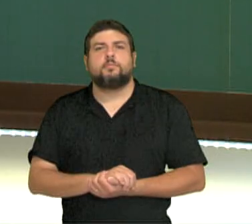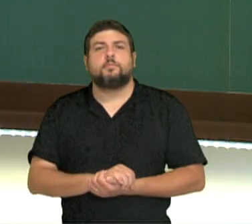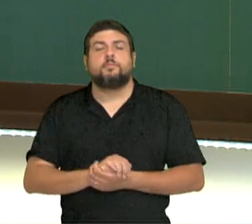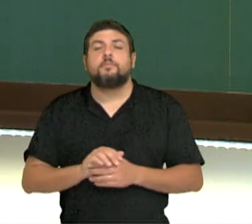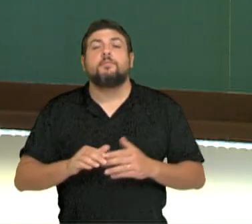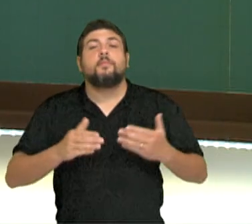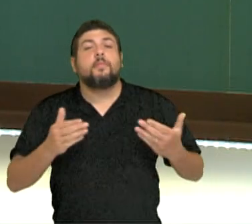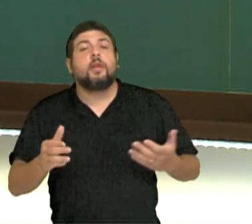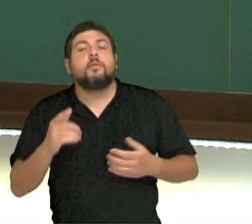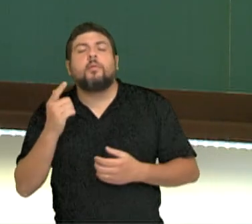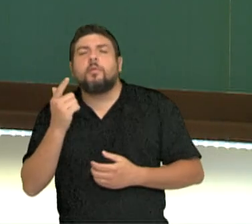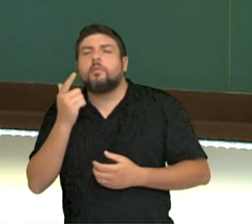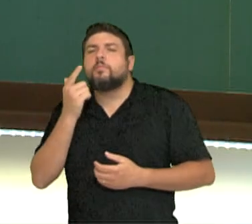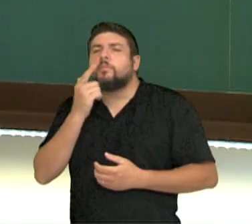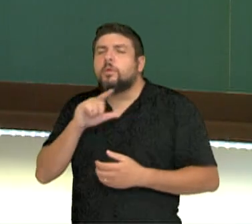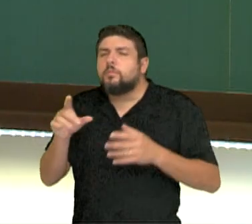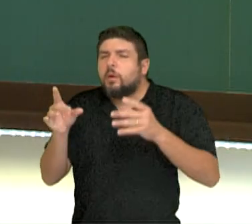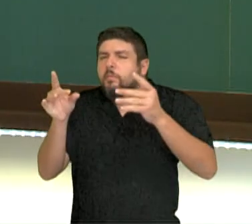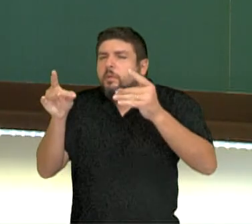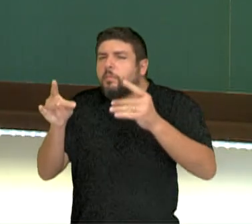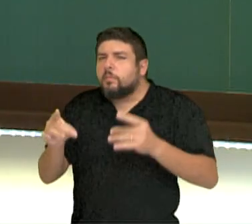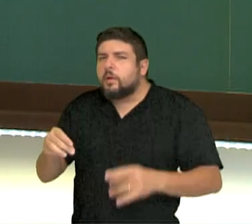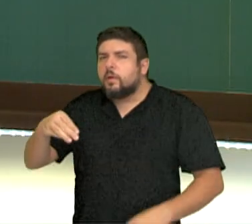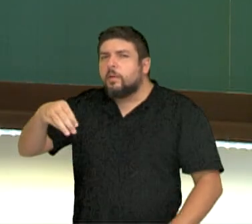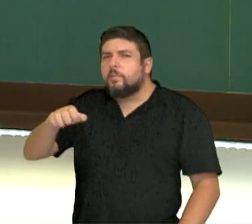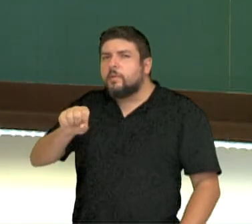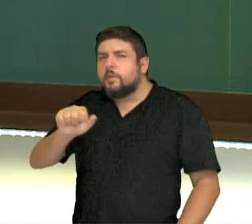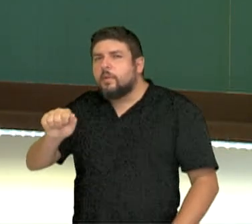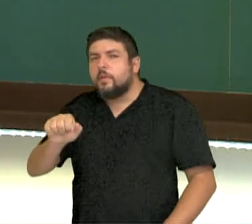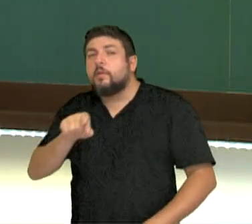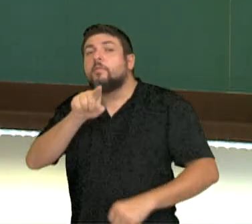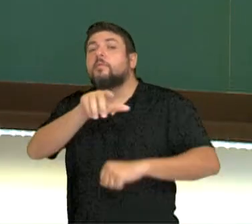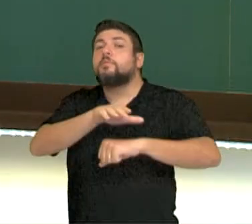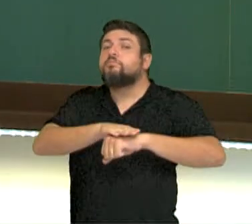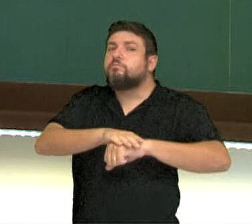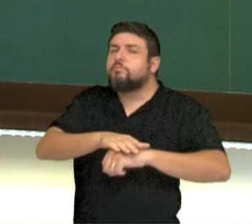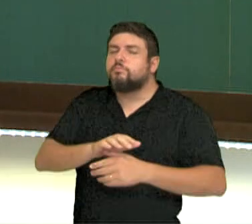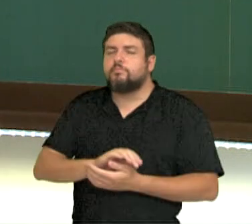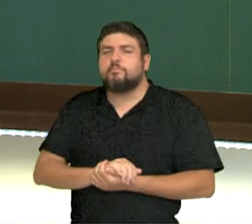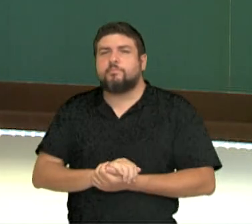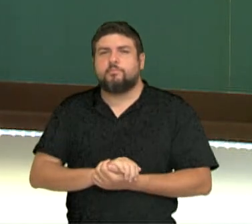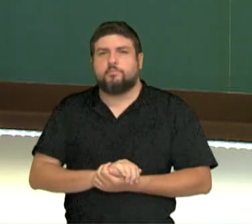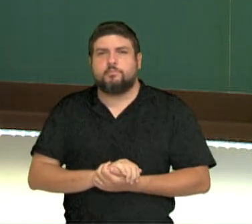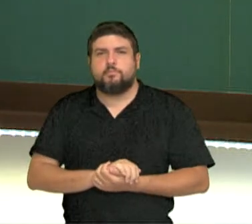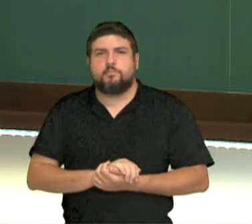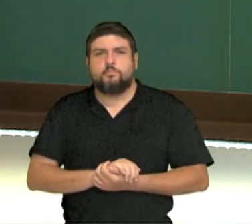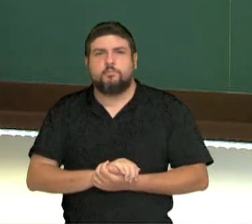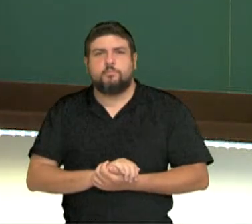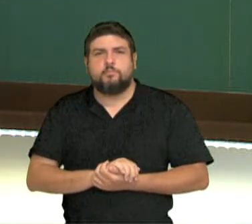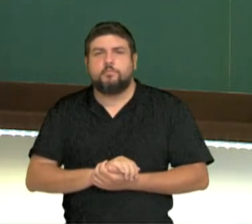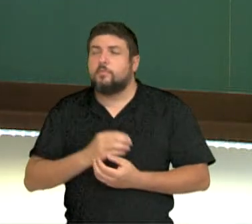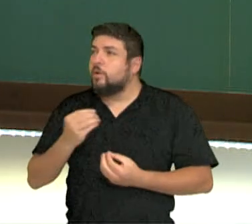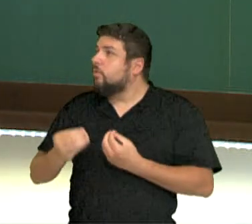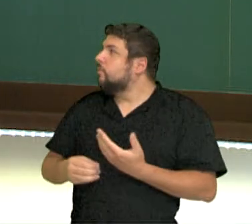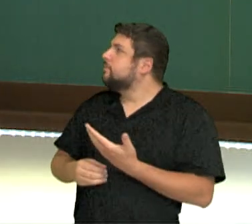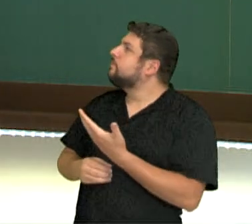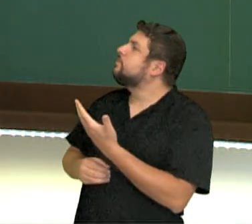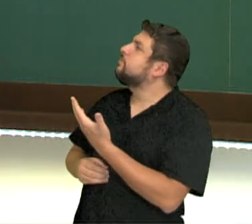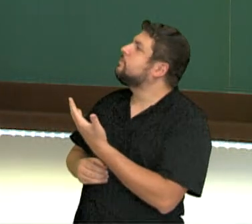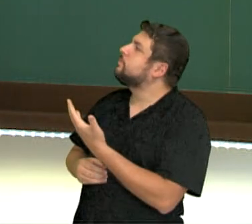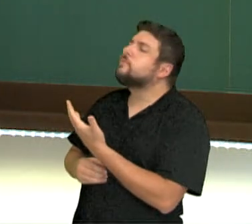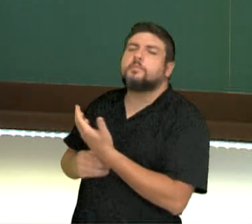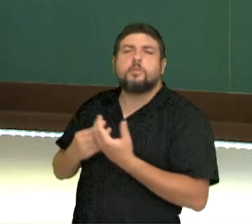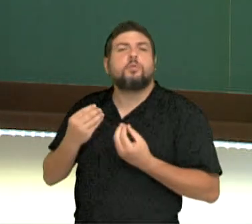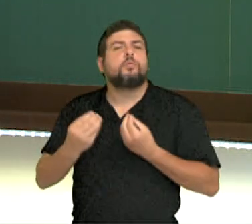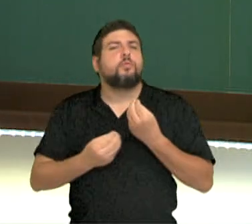E aí, conseguiram descrever o Messi? Conseguiram descrever vocês mesmos? Vamos lá? Como descreverías el futbolista Lionel